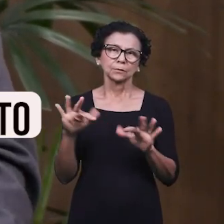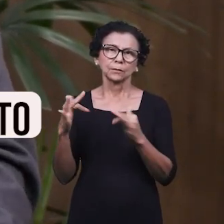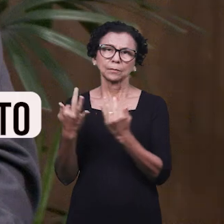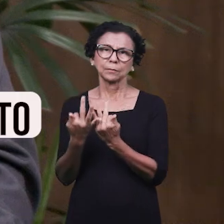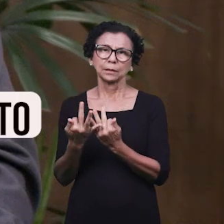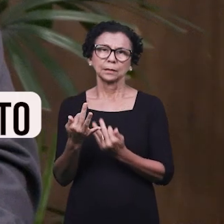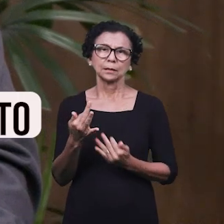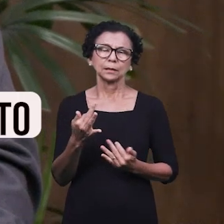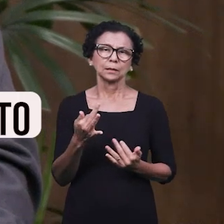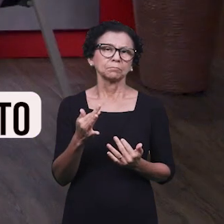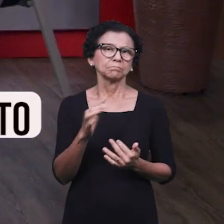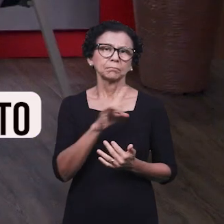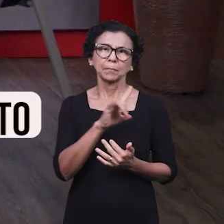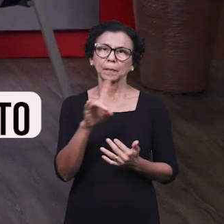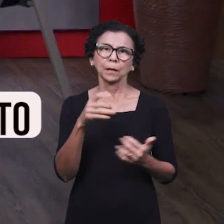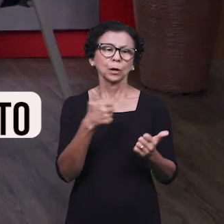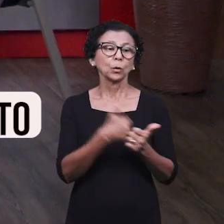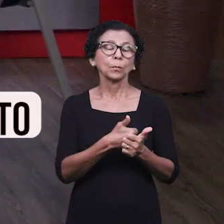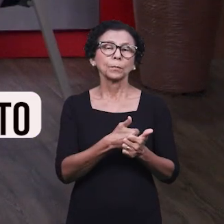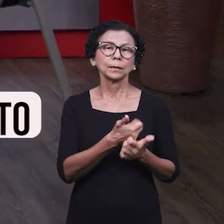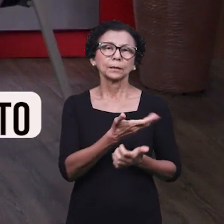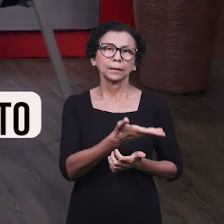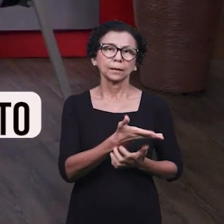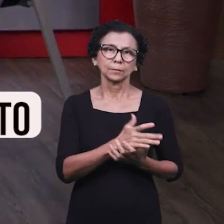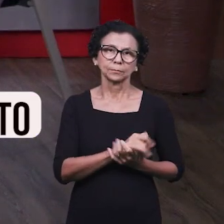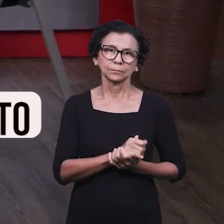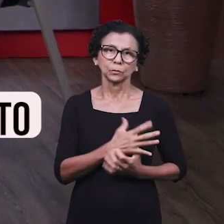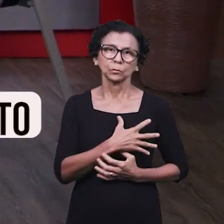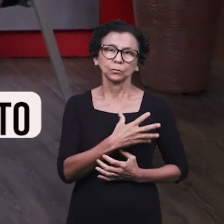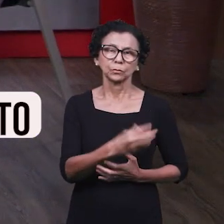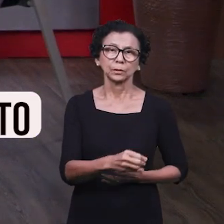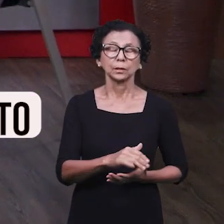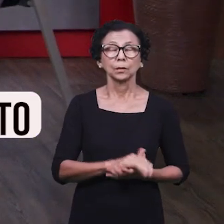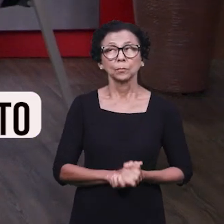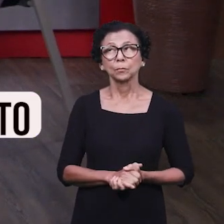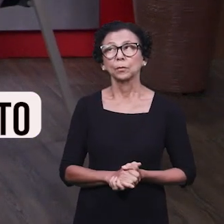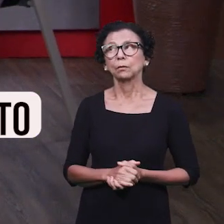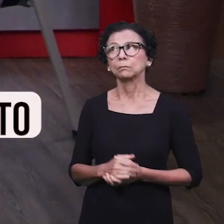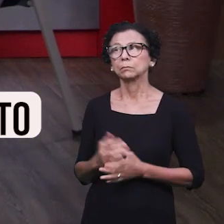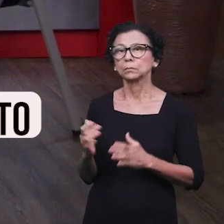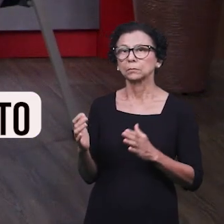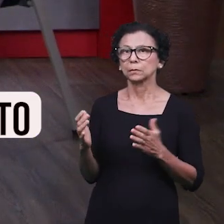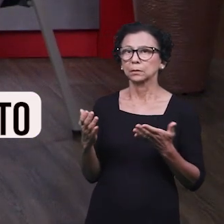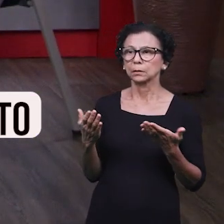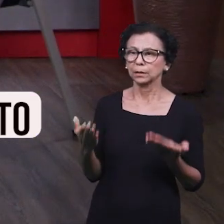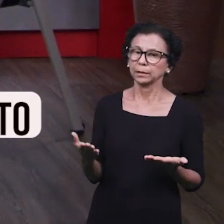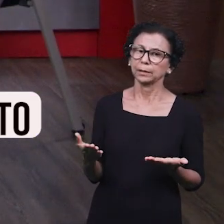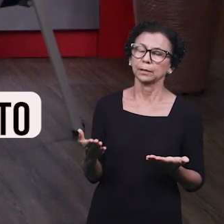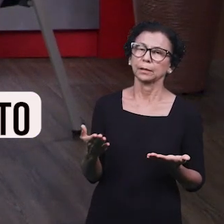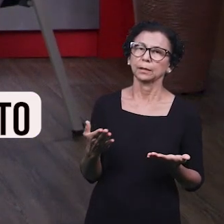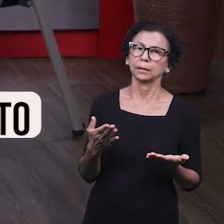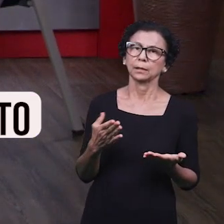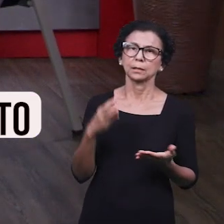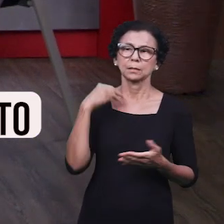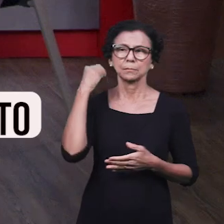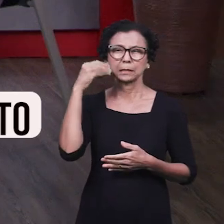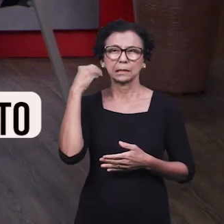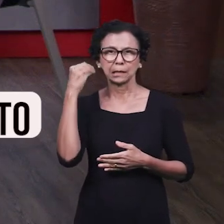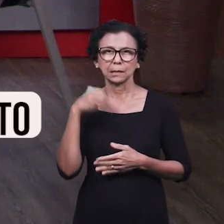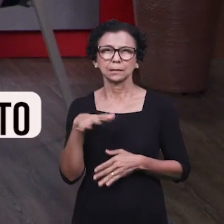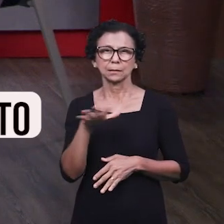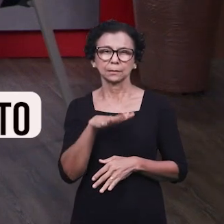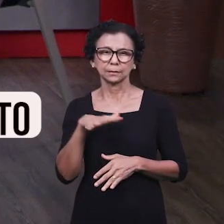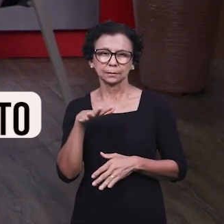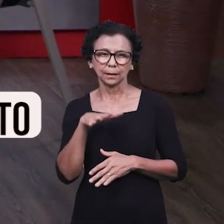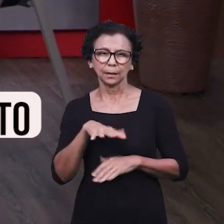parte da família, né? Então, nesses meus 40 anos de educação, percorrendo escolas, né, e lendo